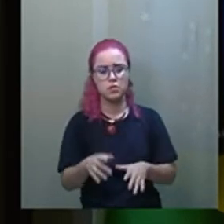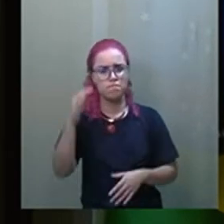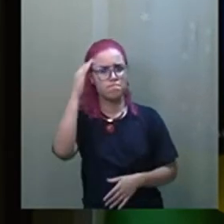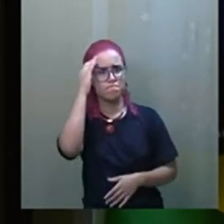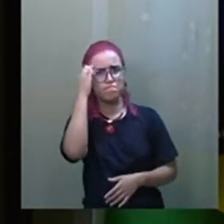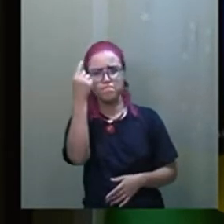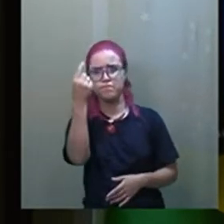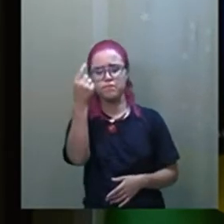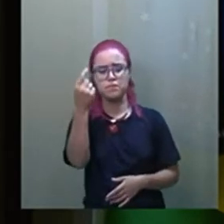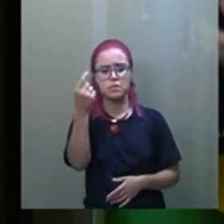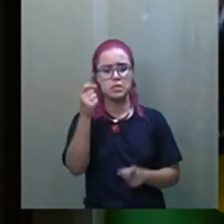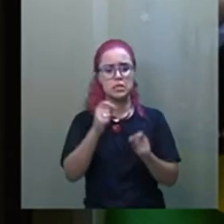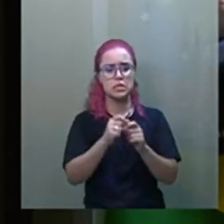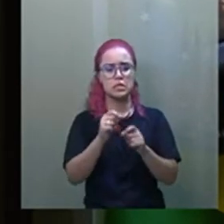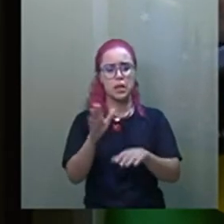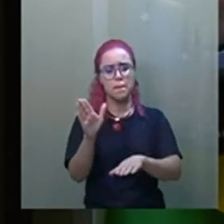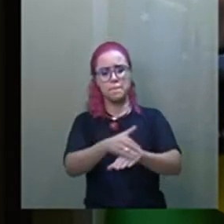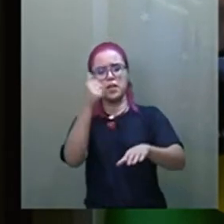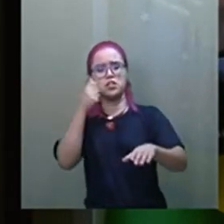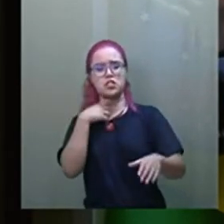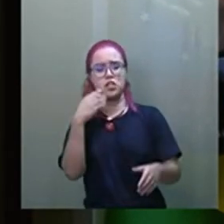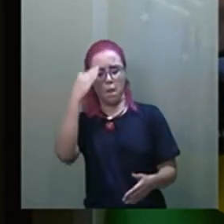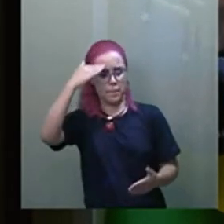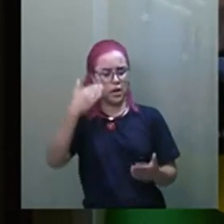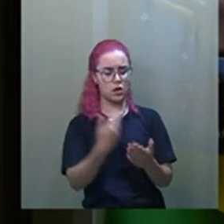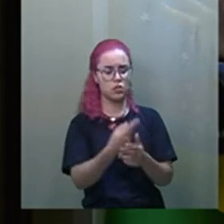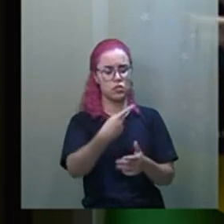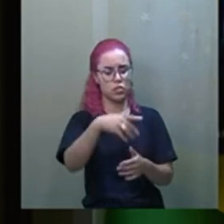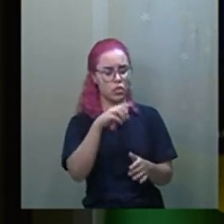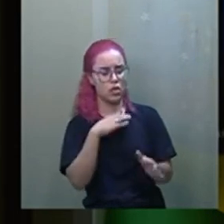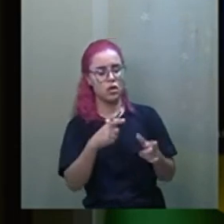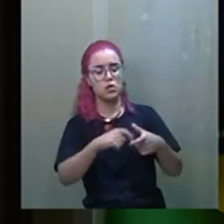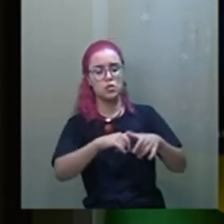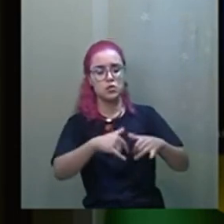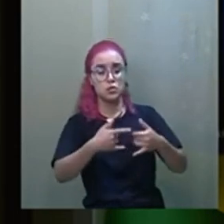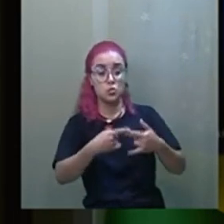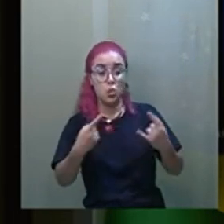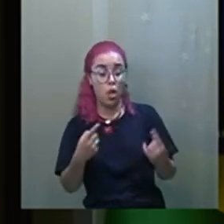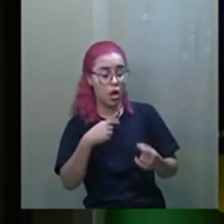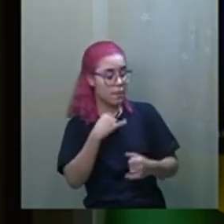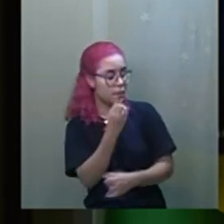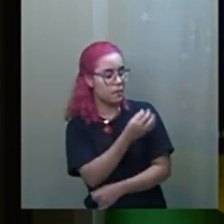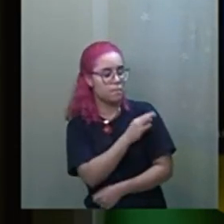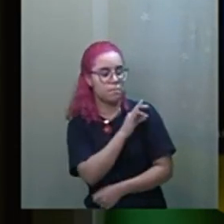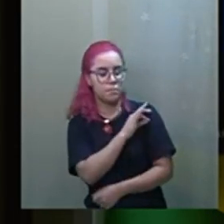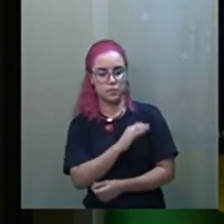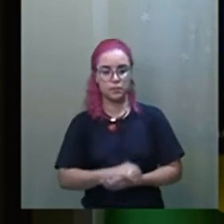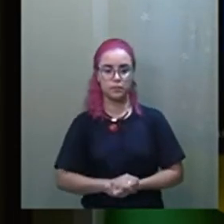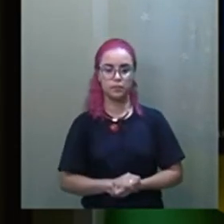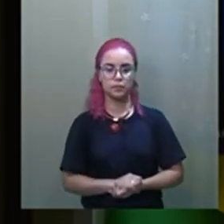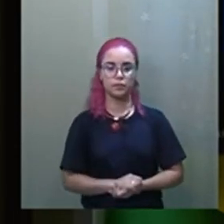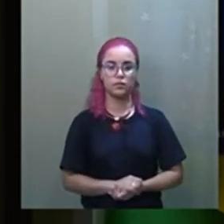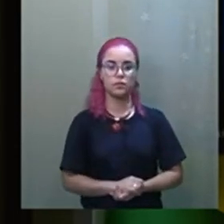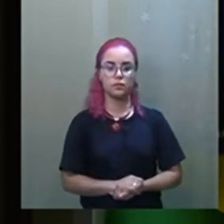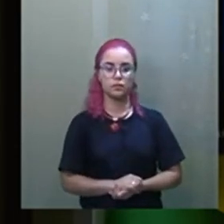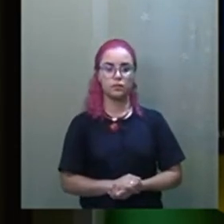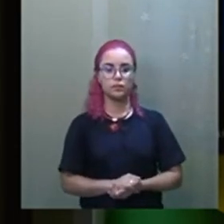lógica na exigência do passaporte sanitário. Por isso, alguns países, olha aí,